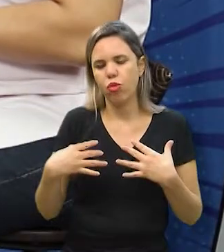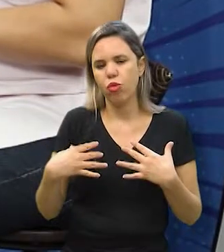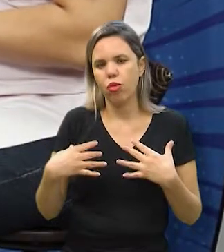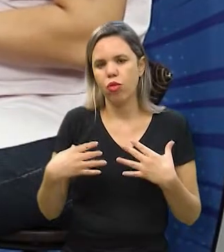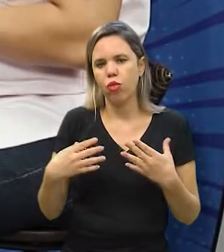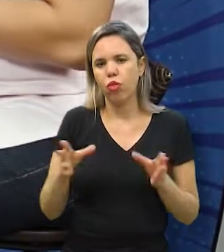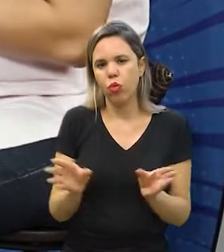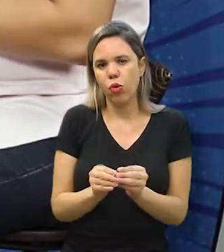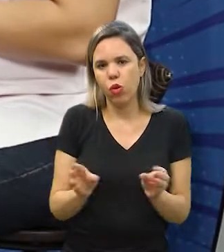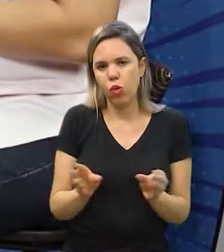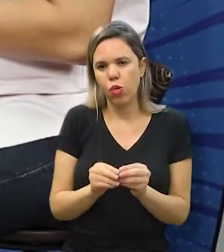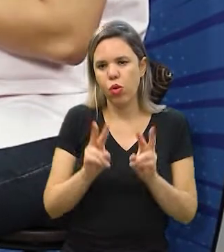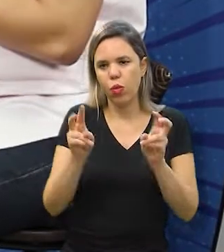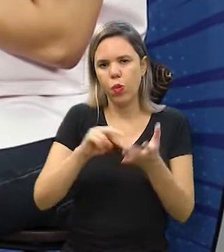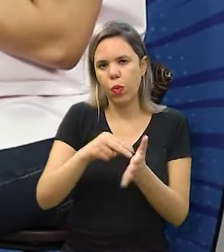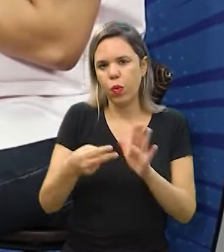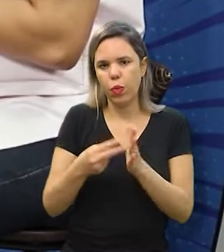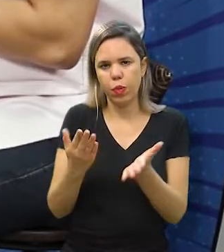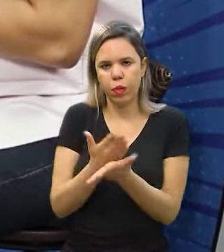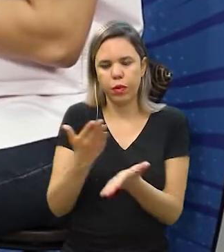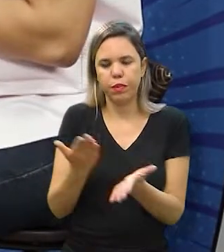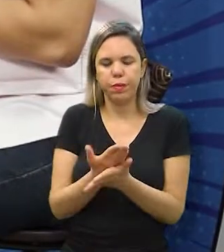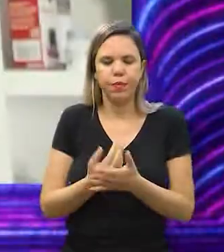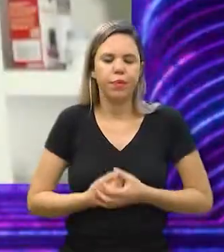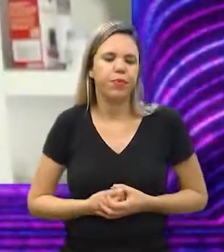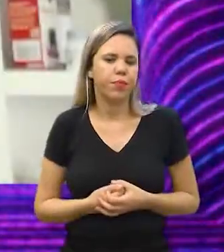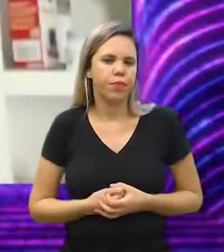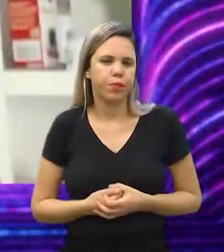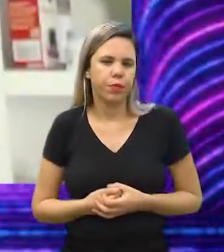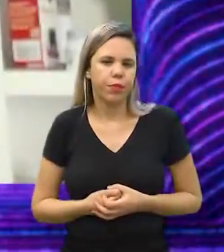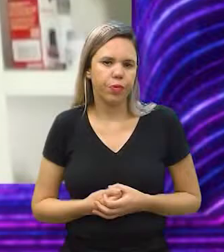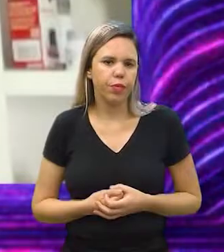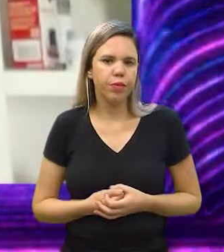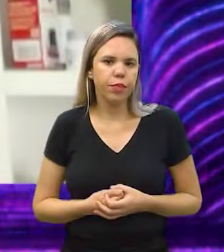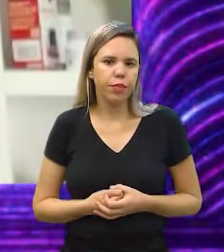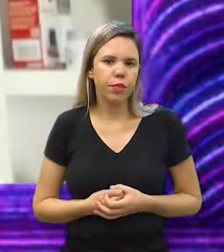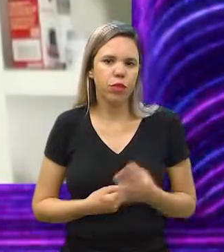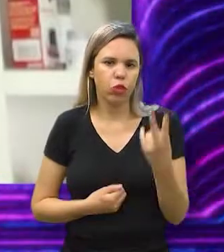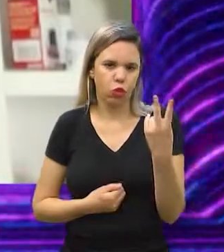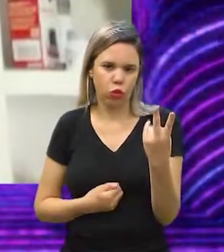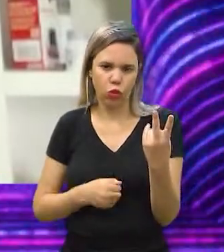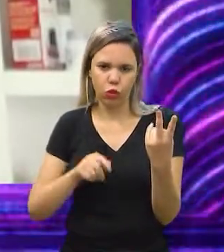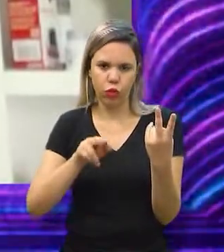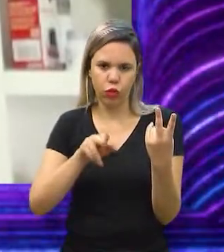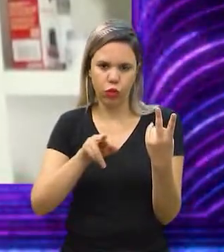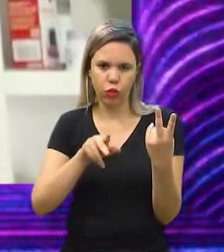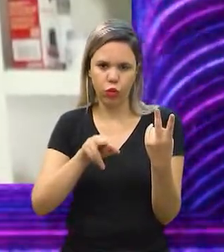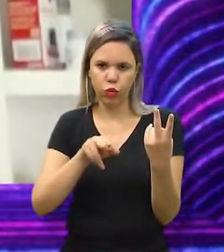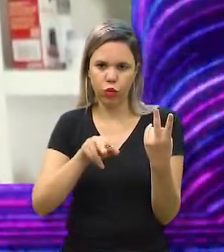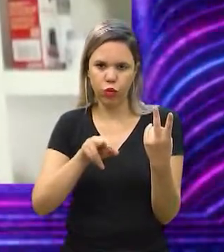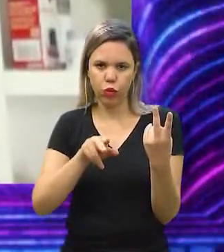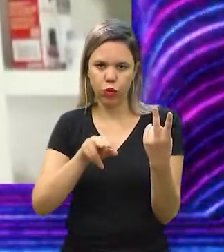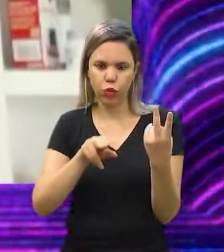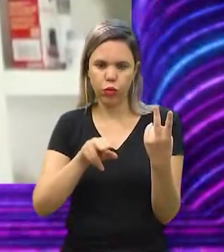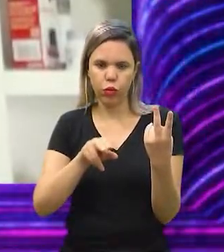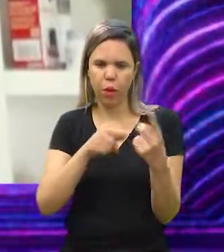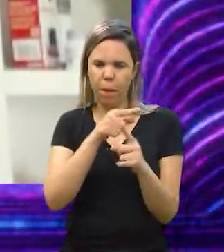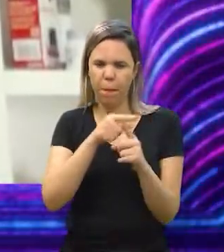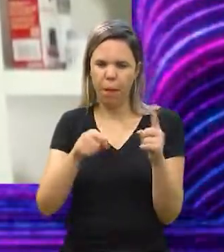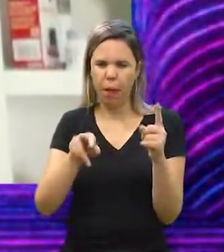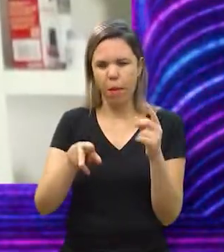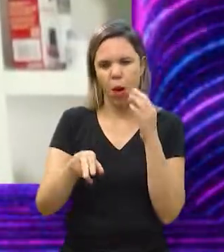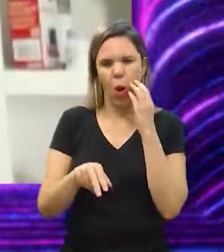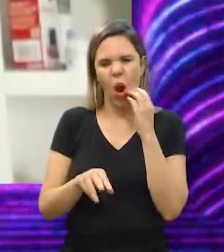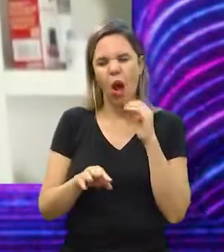gente da sinopse, do que se trata o livro. O livro se trata de dois irmãos, na verdade, eles são dois